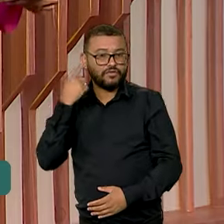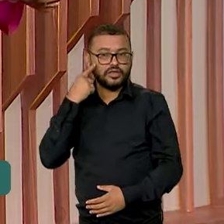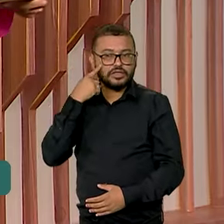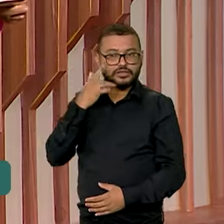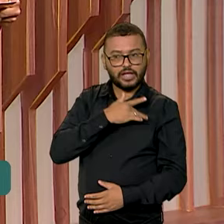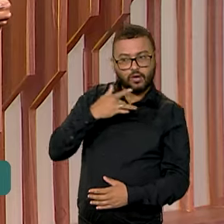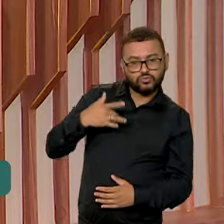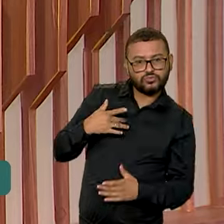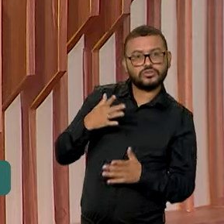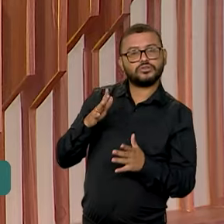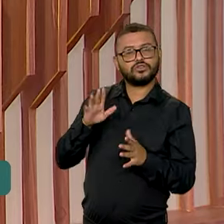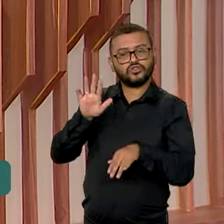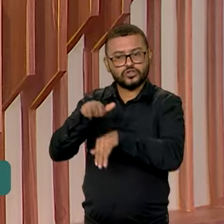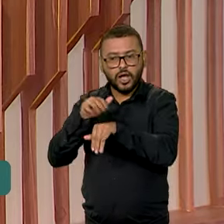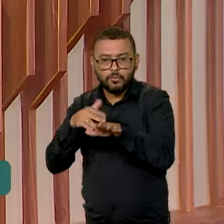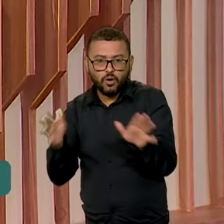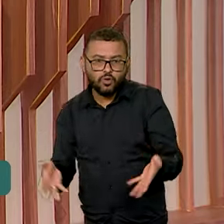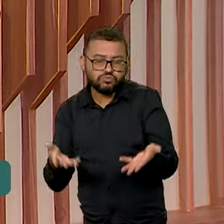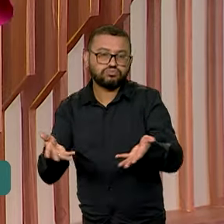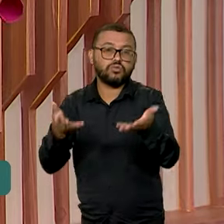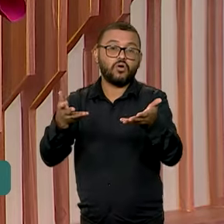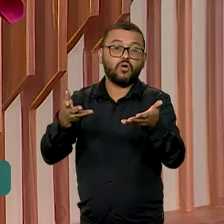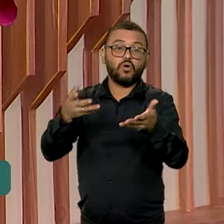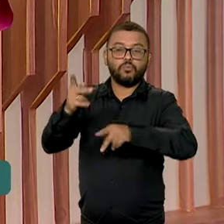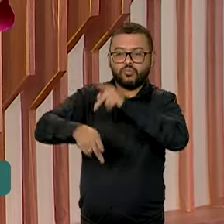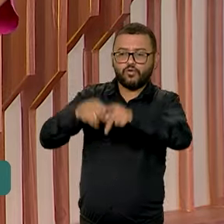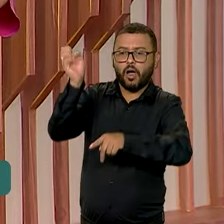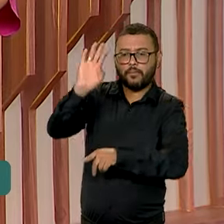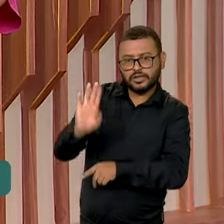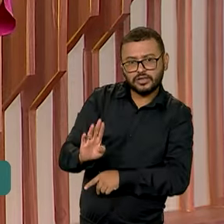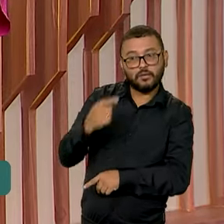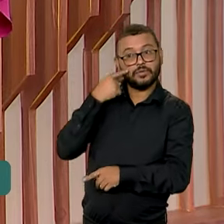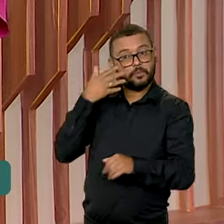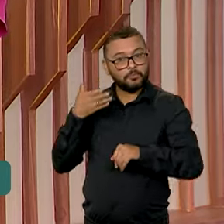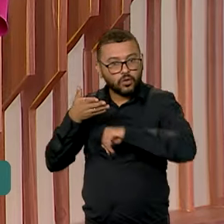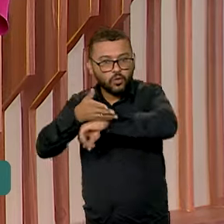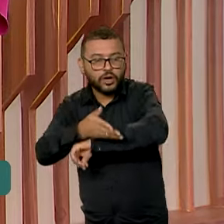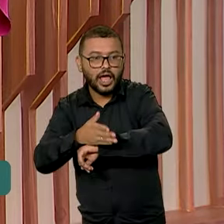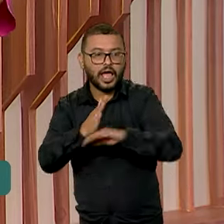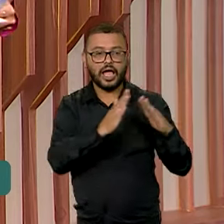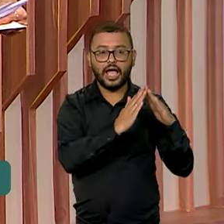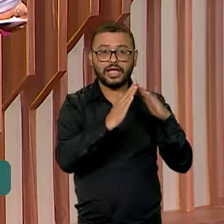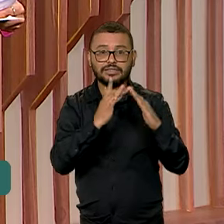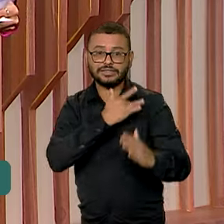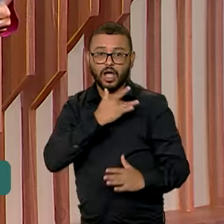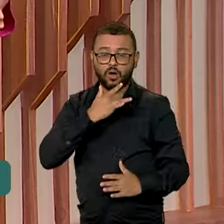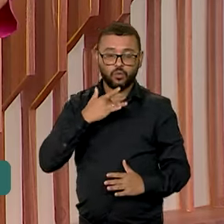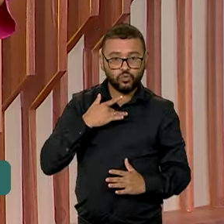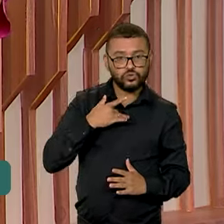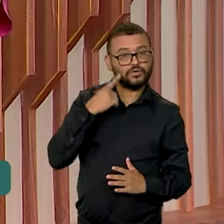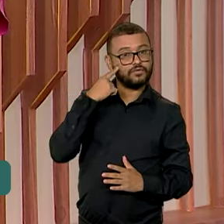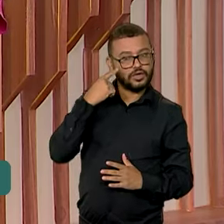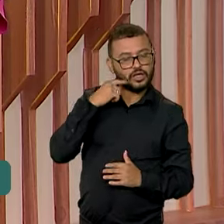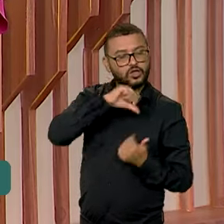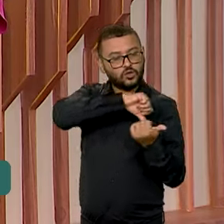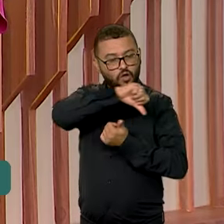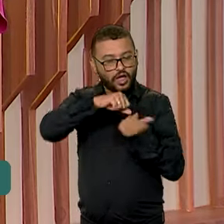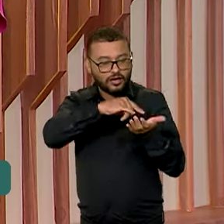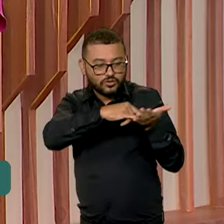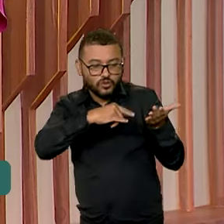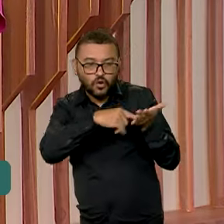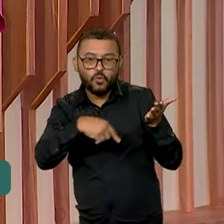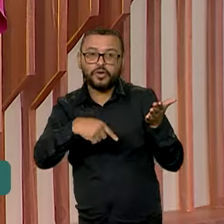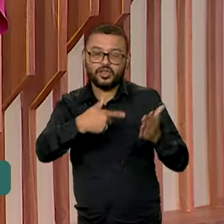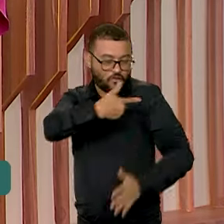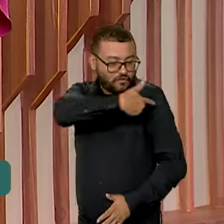um chamamento a todos os brasileiros para que procurem os postos espalhados por todo o país para atualizar a caderneta